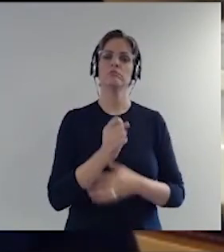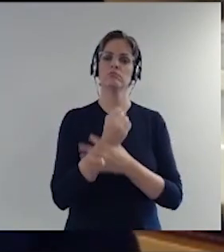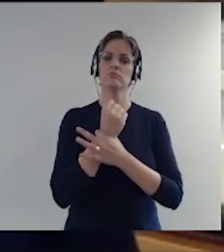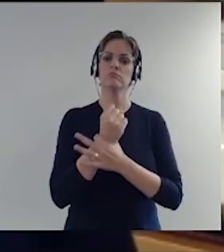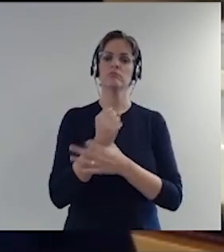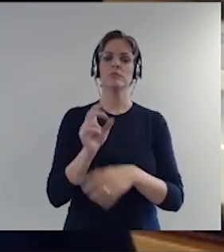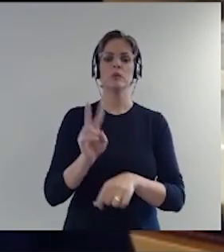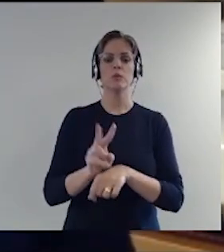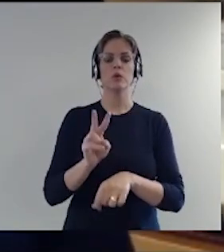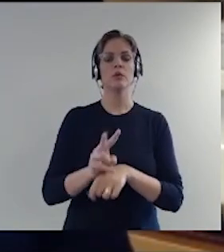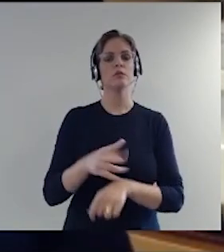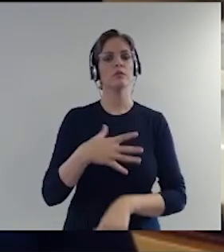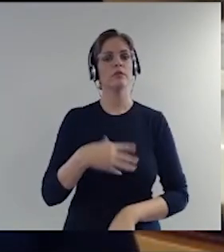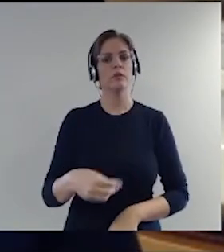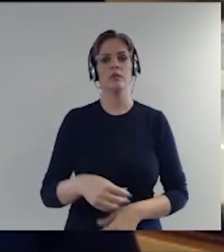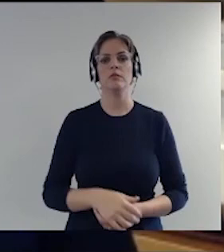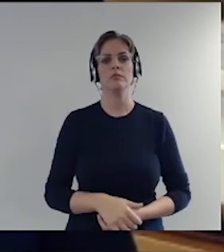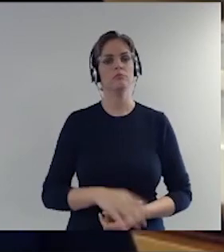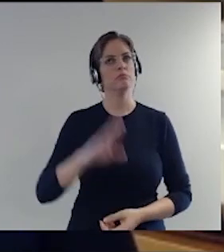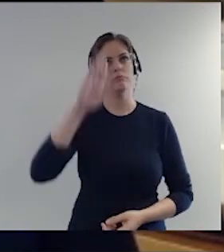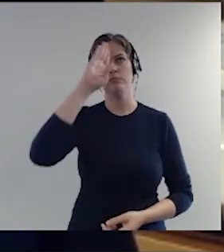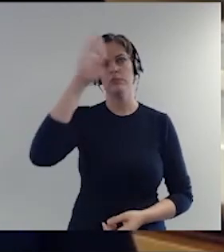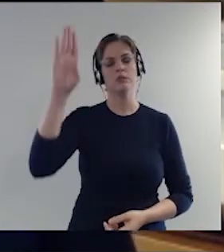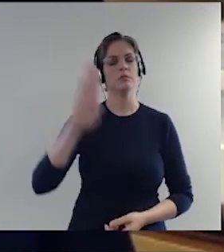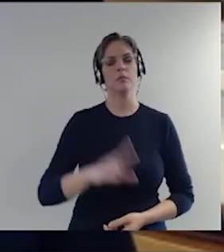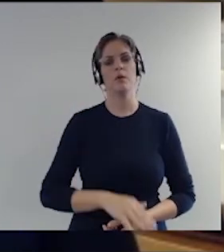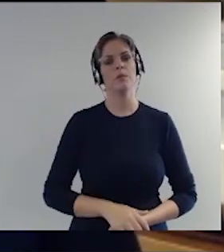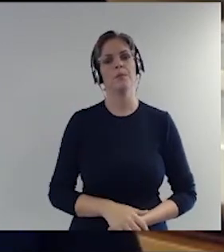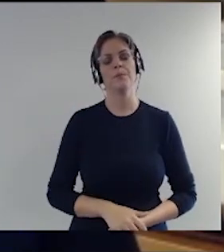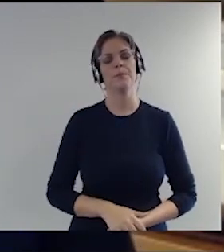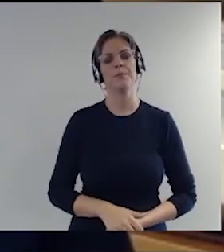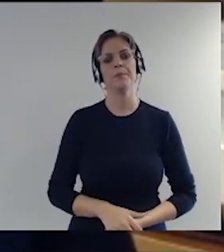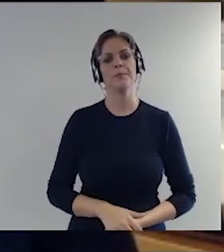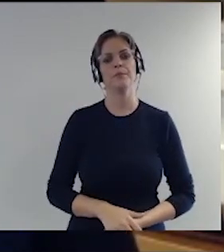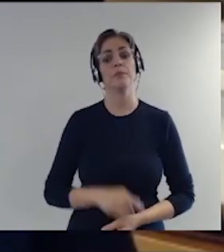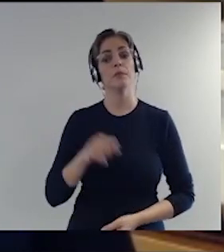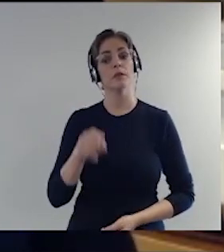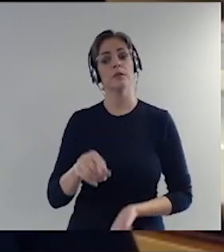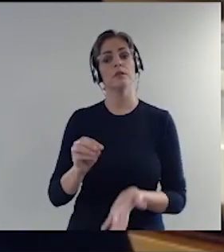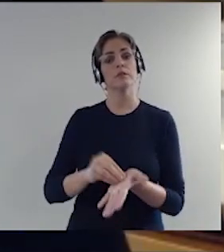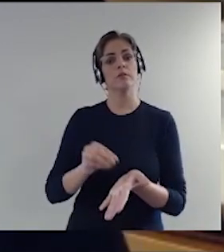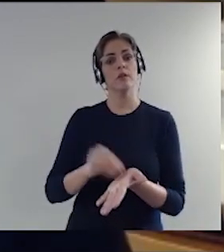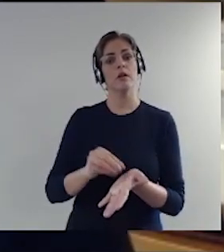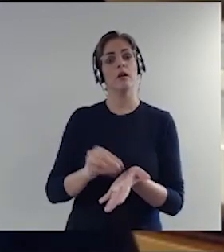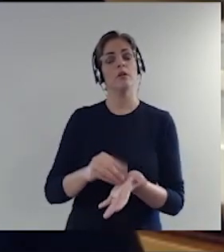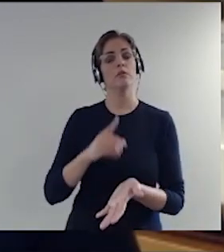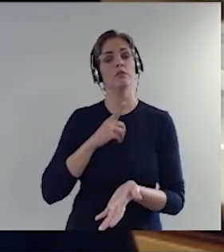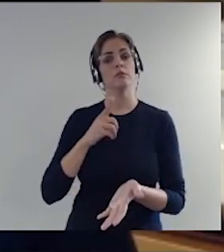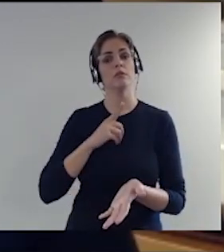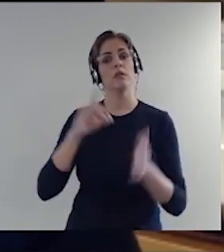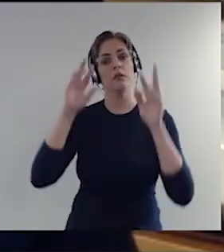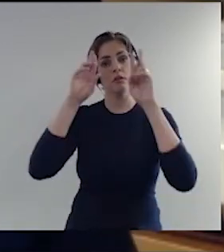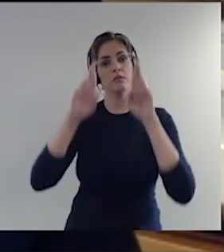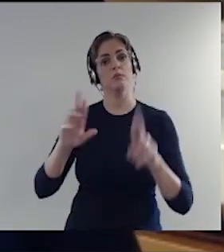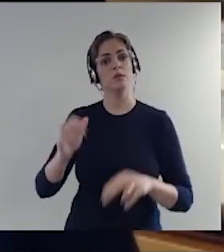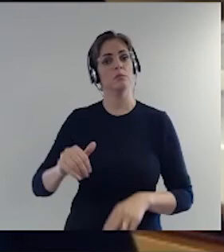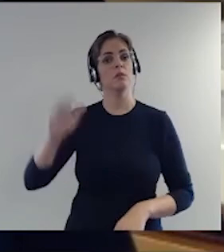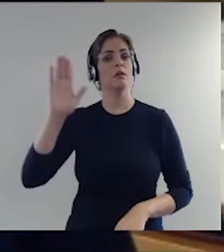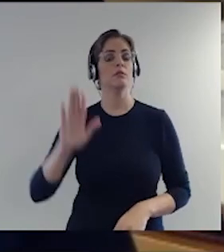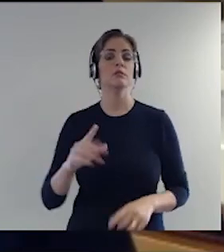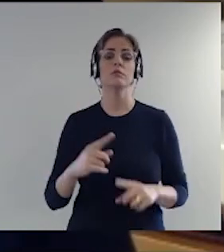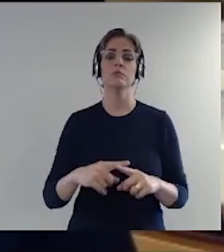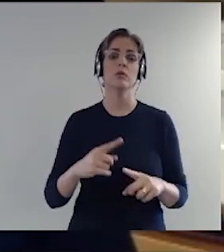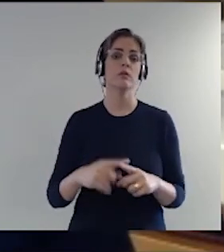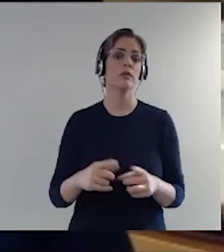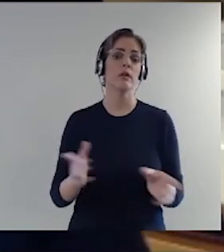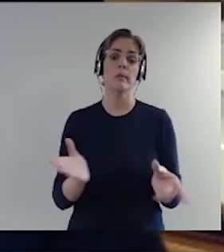psíquica dos nossos filhos. E esse é o respeito que nós não estamos desenvolvendo, porque estamos permitindo que os